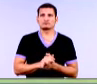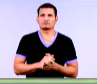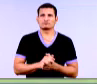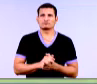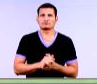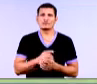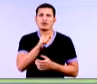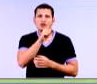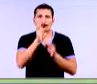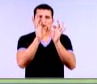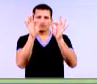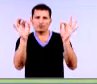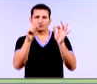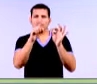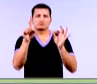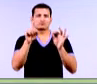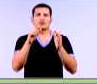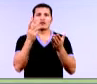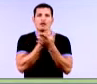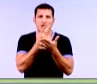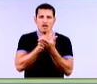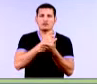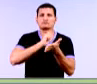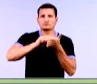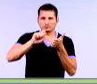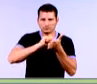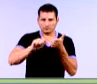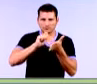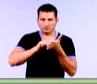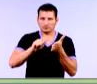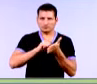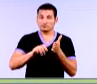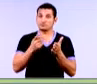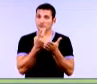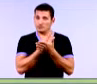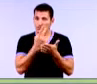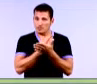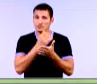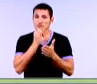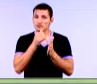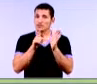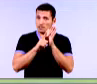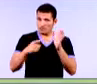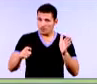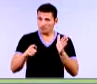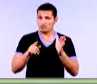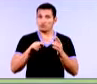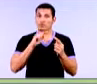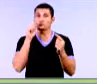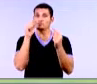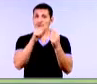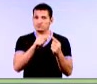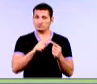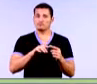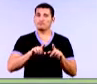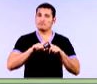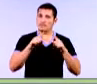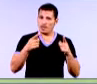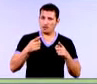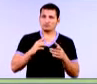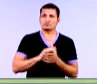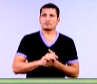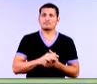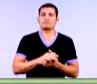quer dizer que está errado a escrita. Está errado, talvez, do ponto de vista gramático, o objetivo. Mas meu primeiro programa